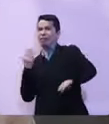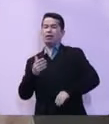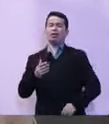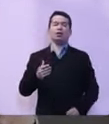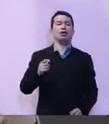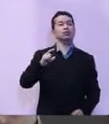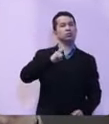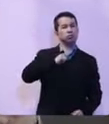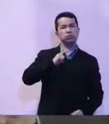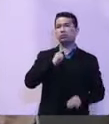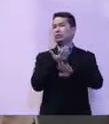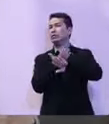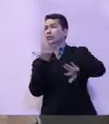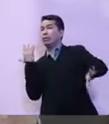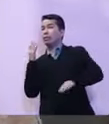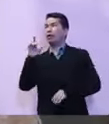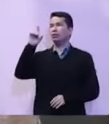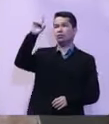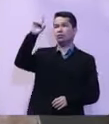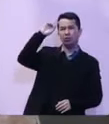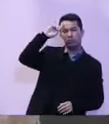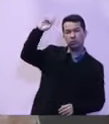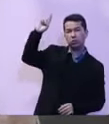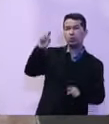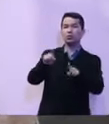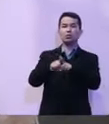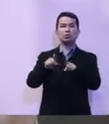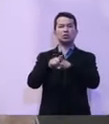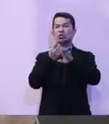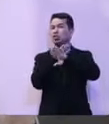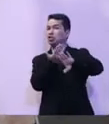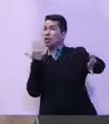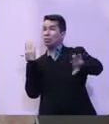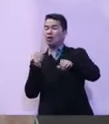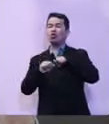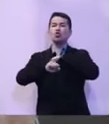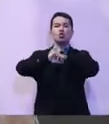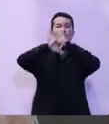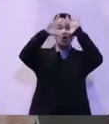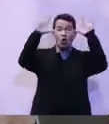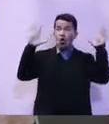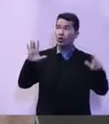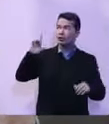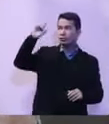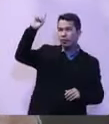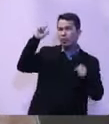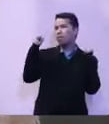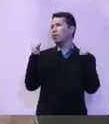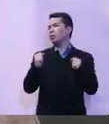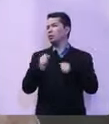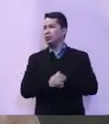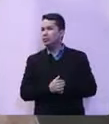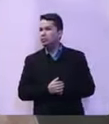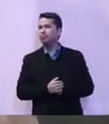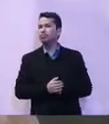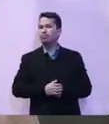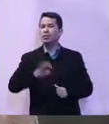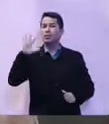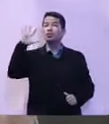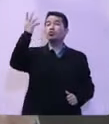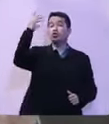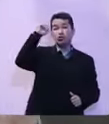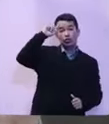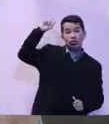seu glorioso poder. E isso acontecerá naquele dia, o dia em que ele vier, para ser louvado por todo o